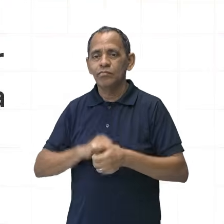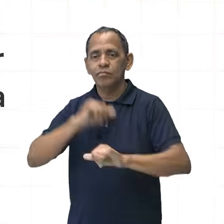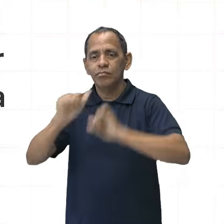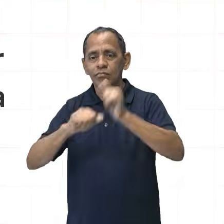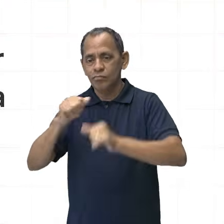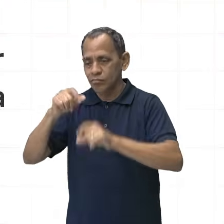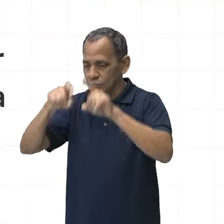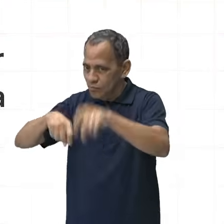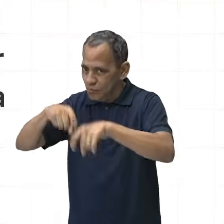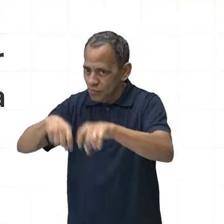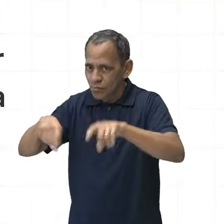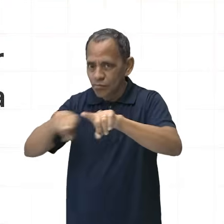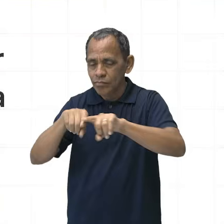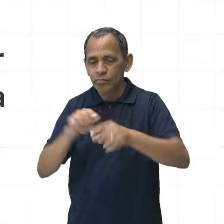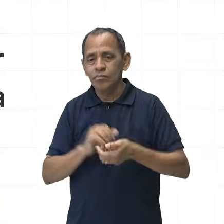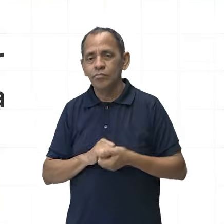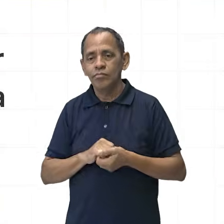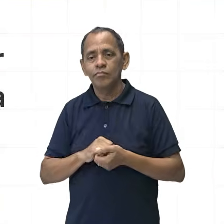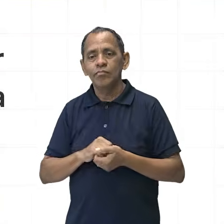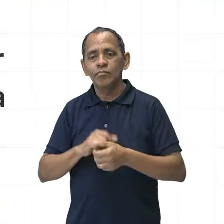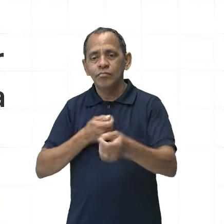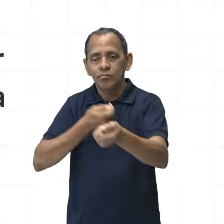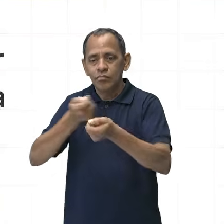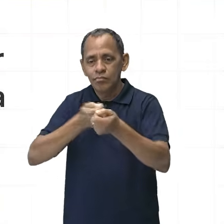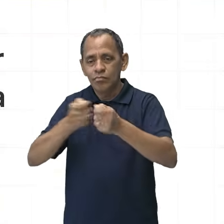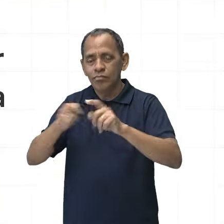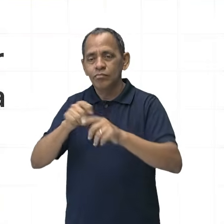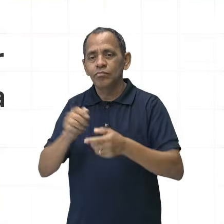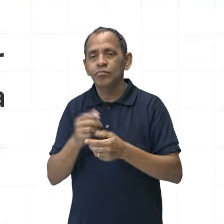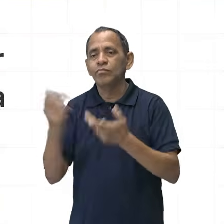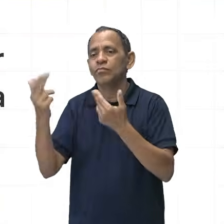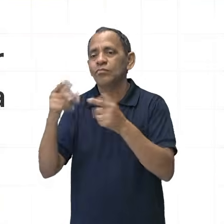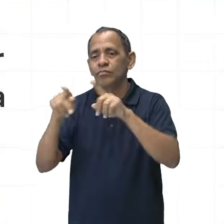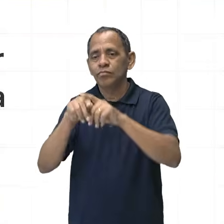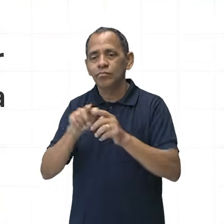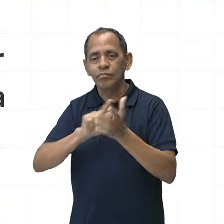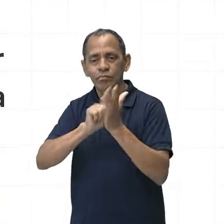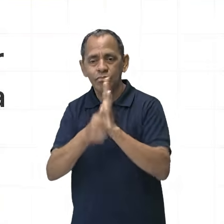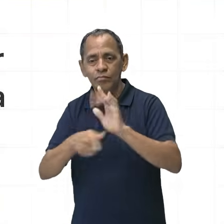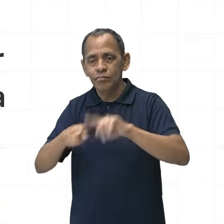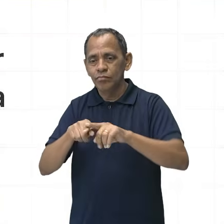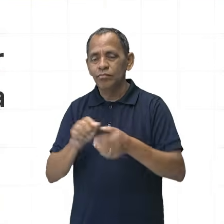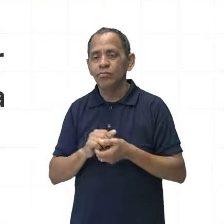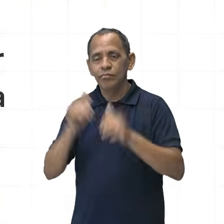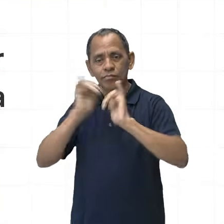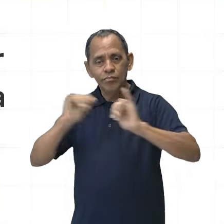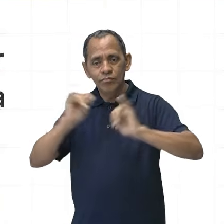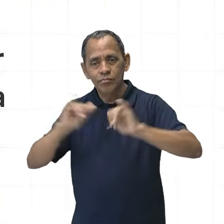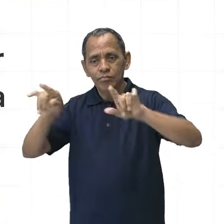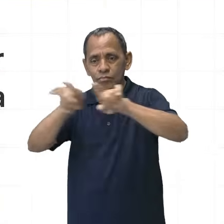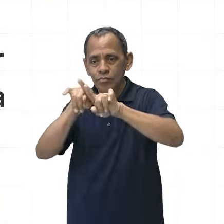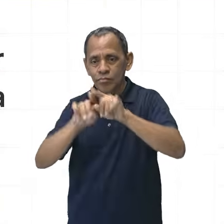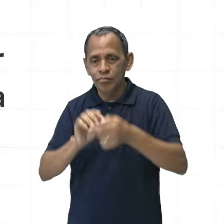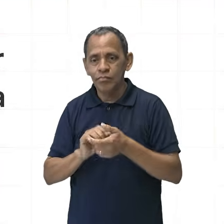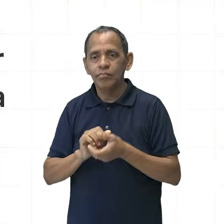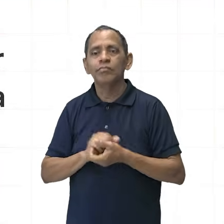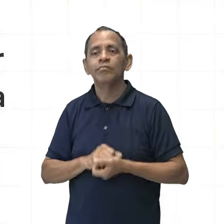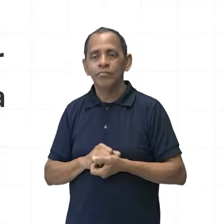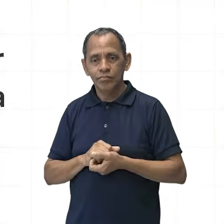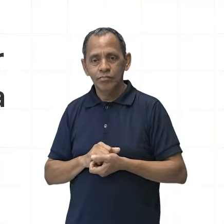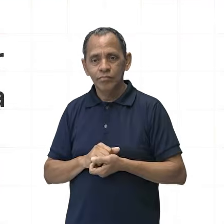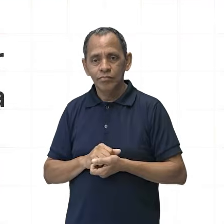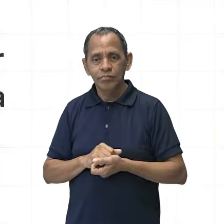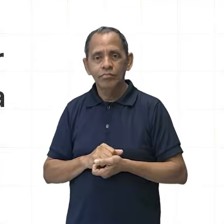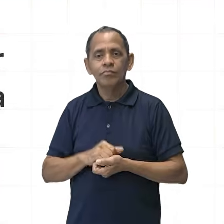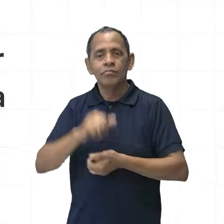reformas agrárias, medidas de igualdade de gênero e campanhas de alfabetização. Vamos observar